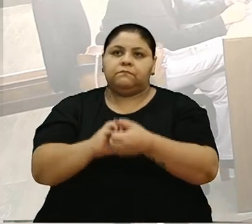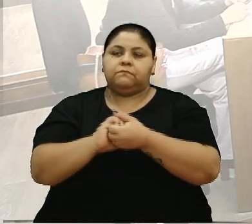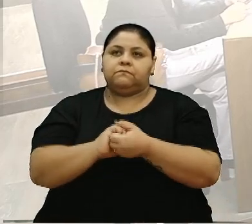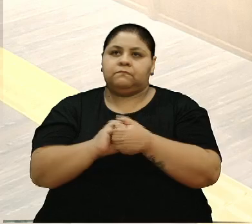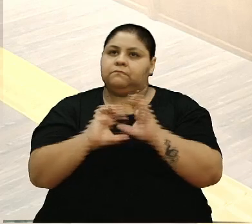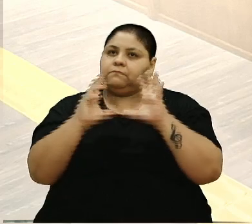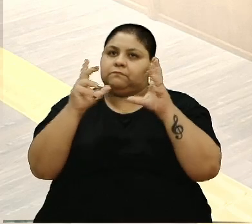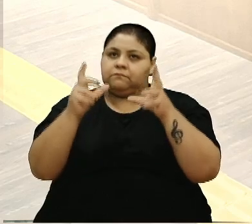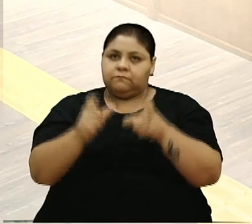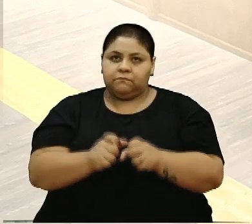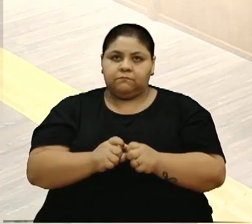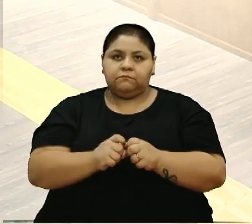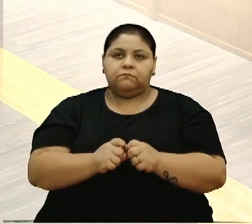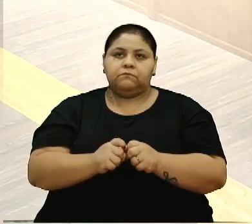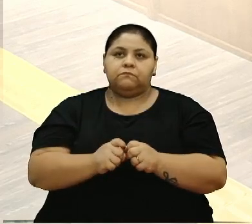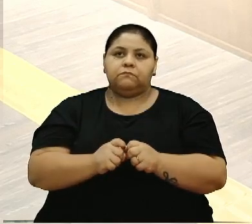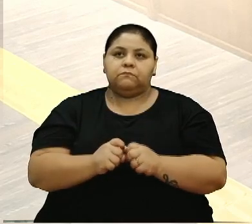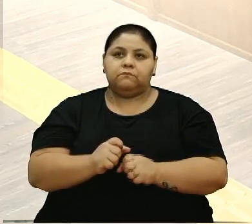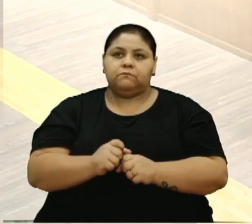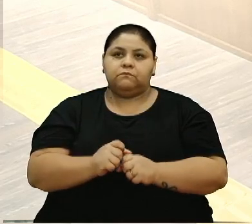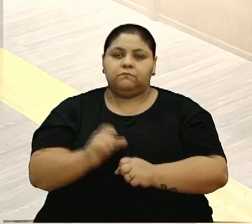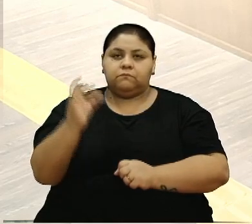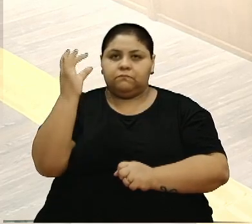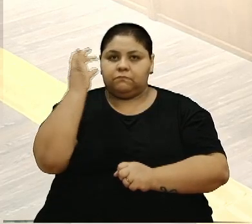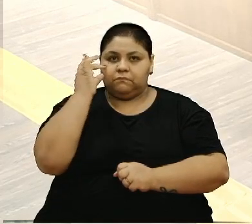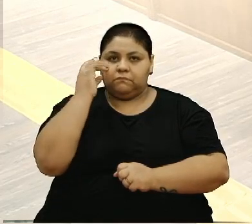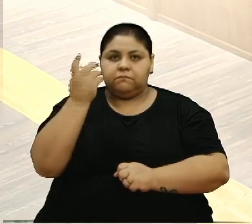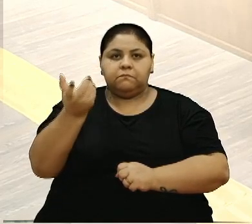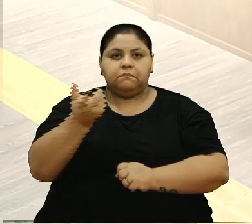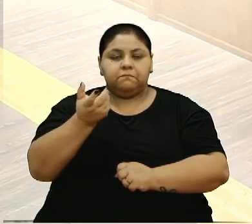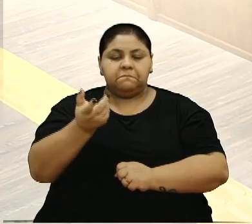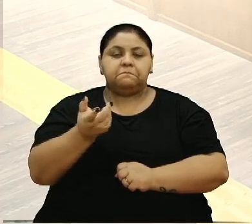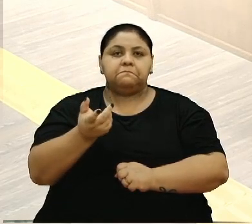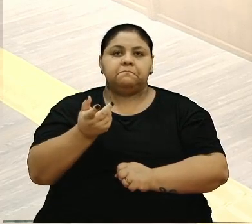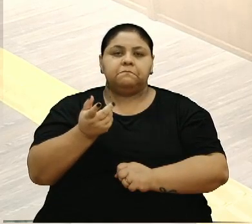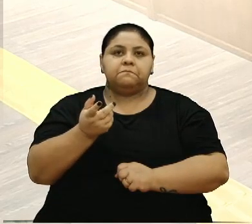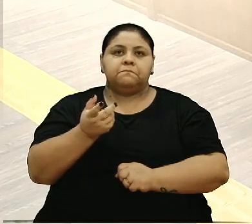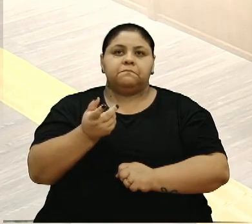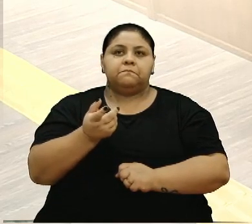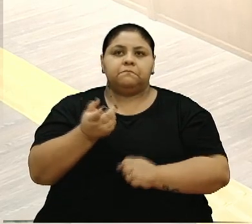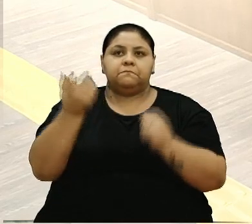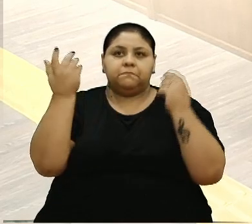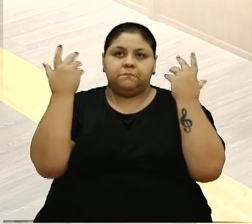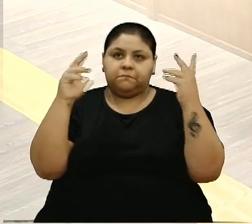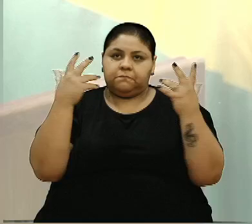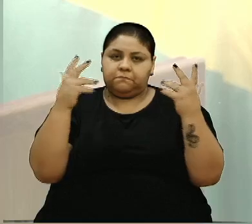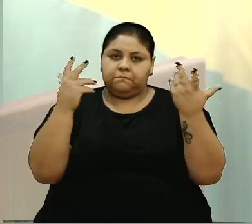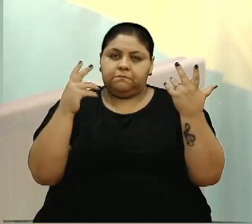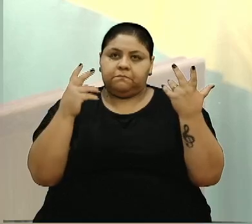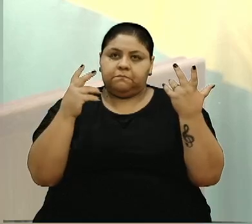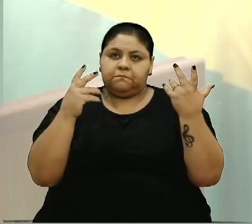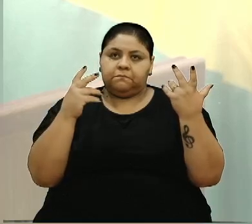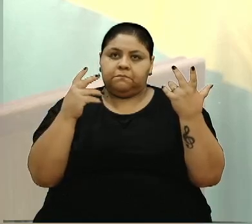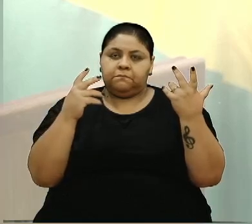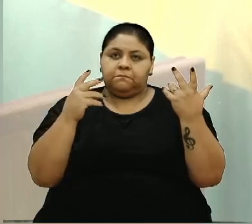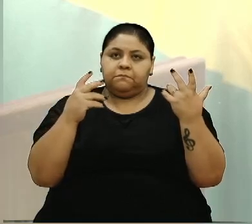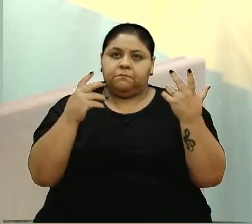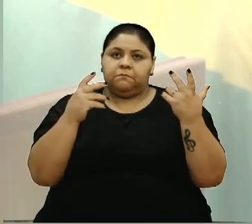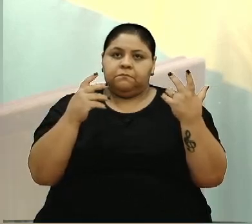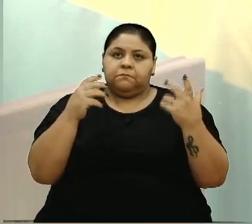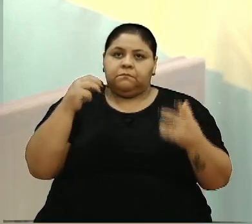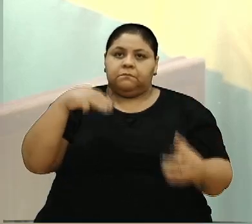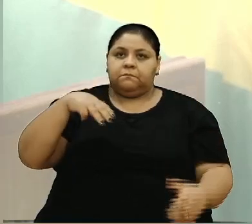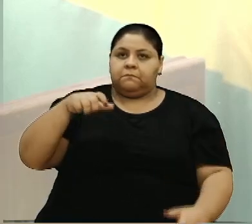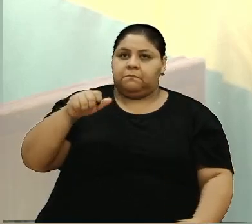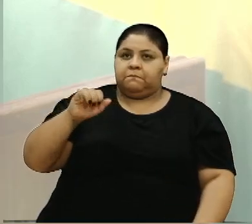todos que estão aqui hoje. Eu quero fazer um voto de congratulações, parabenizar Maiquinho do